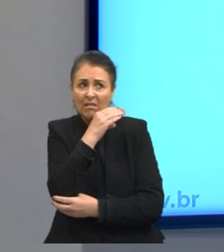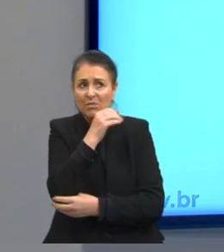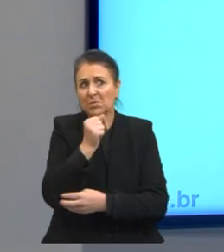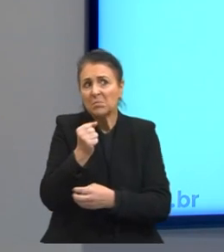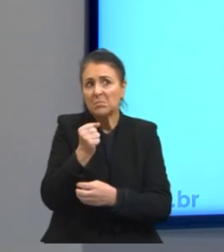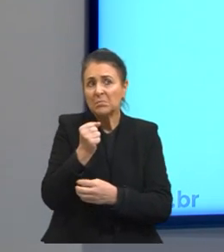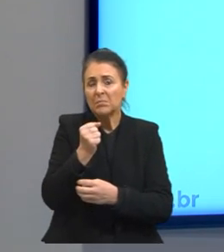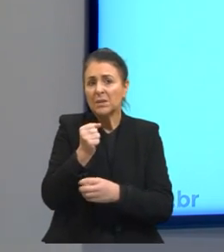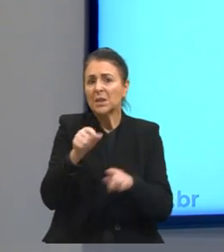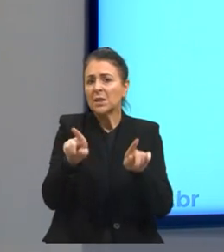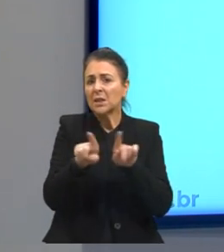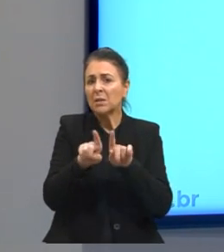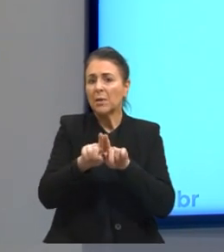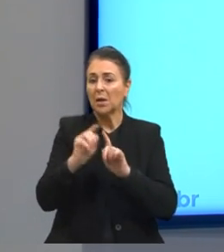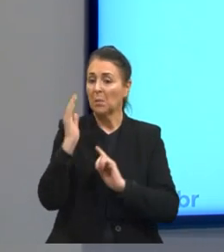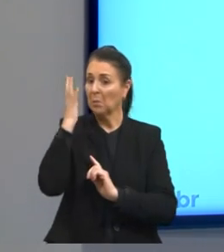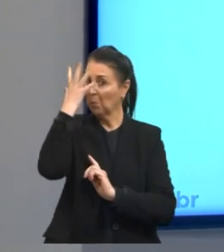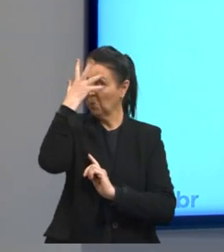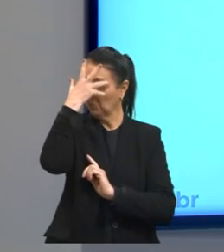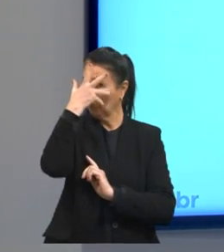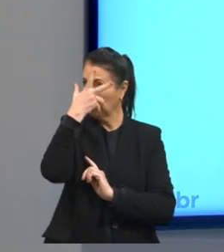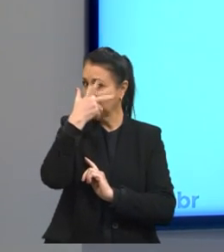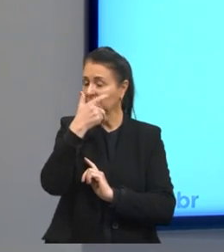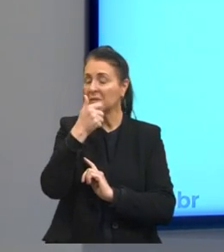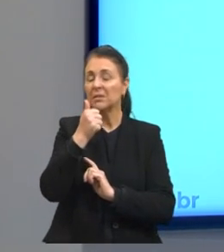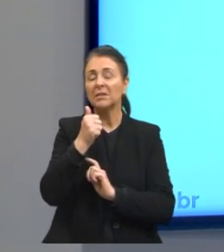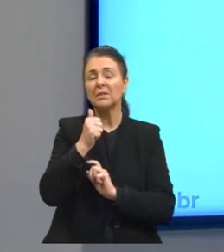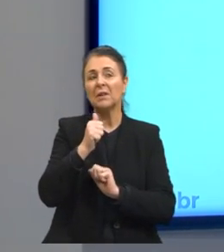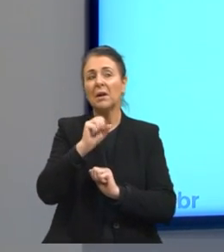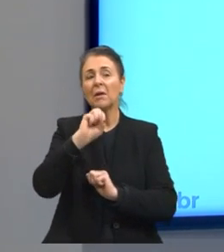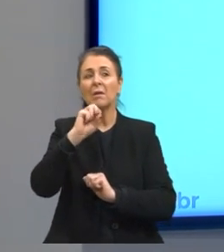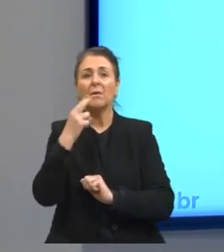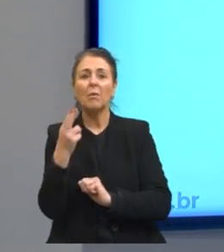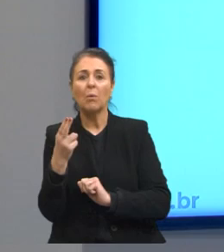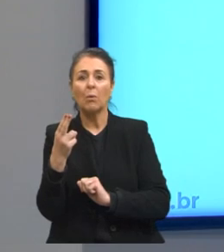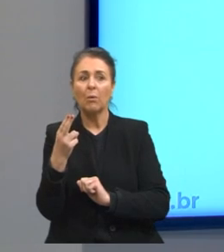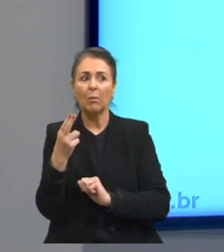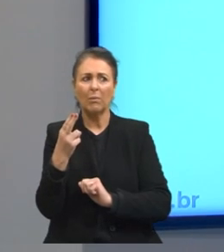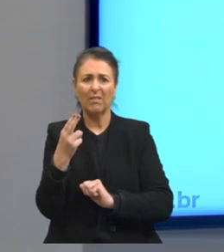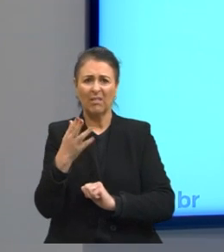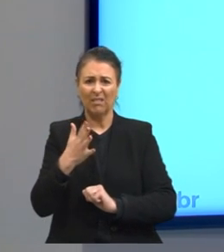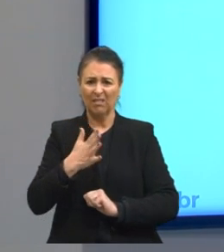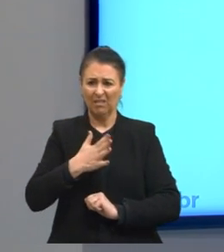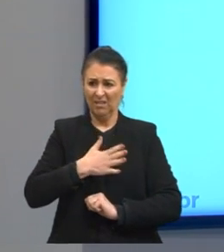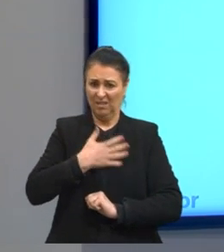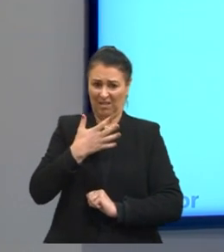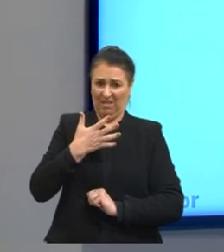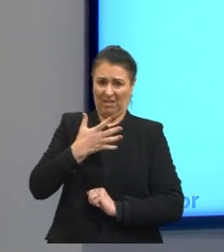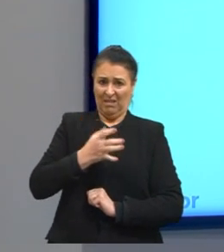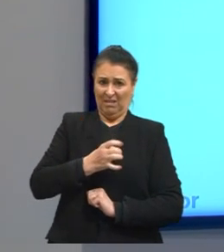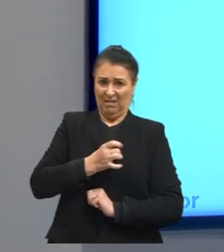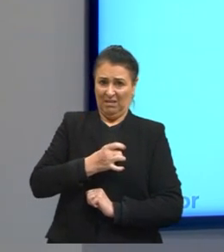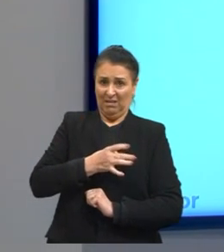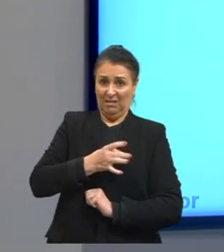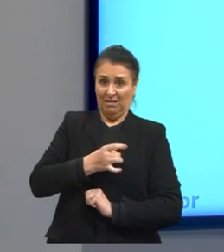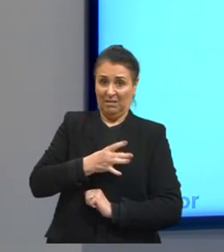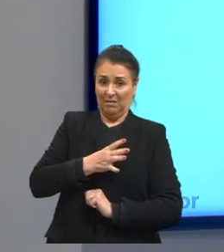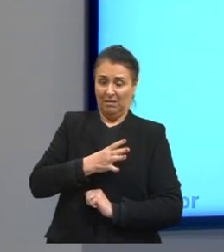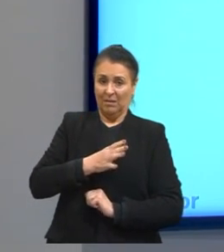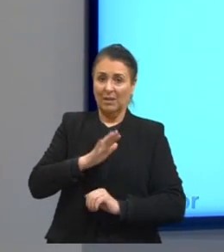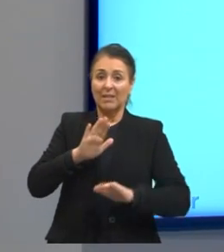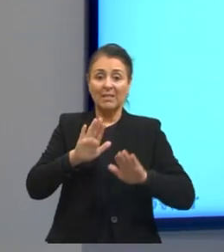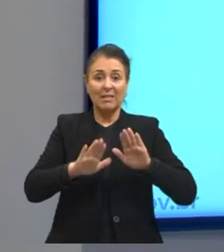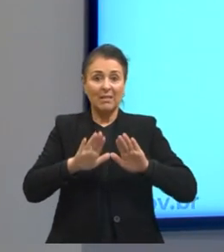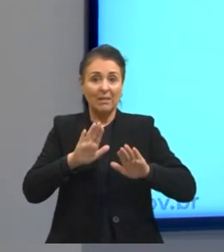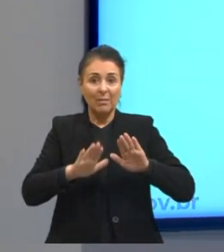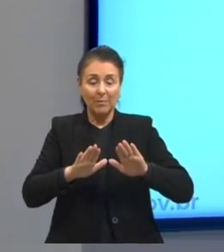dizer que ela é bonita. Ou eu posso dizer que ela é assustadora. Tudo depende da minha relação